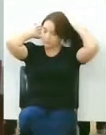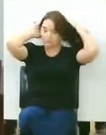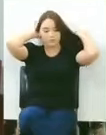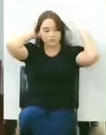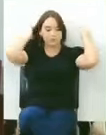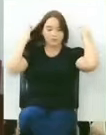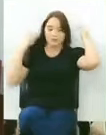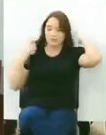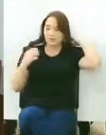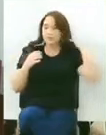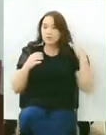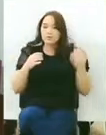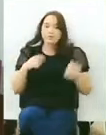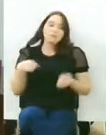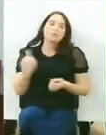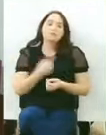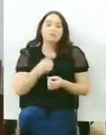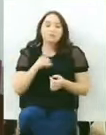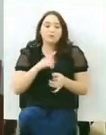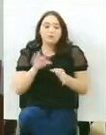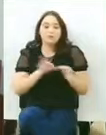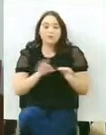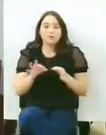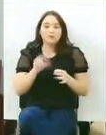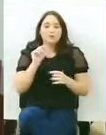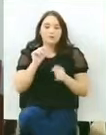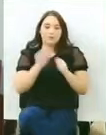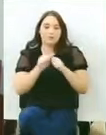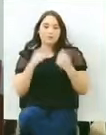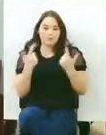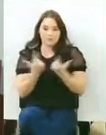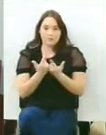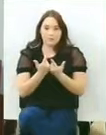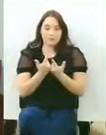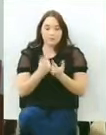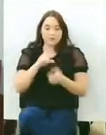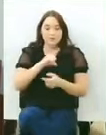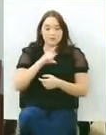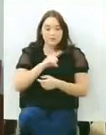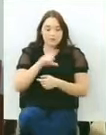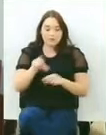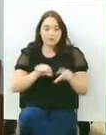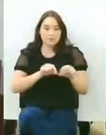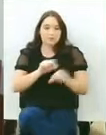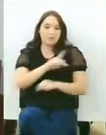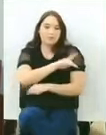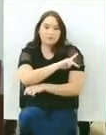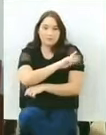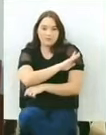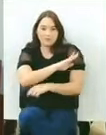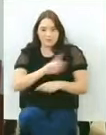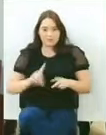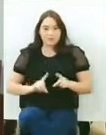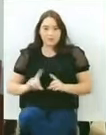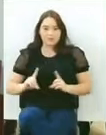Meus irmãos, nós estamos nos preparando para uma assembleia extraordinária para a eleição de presbíteros e